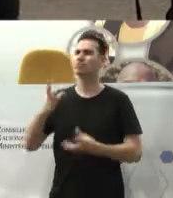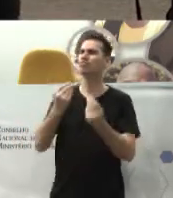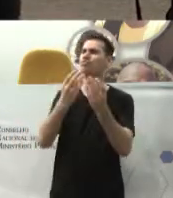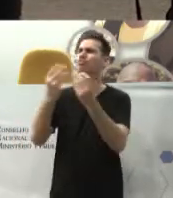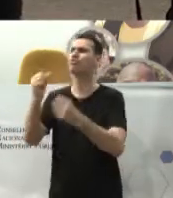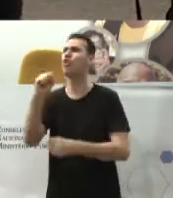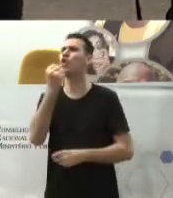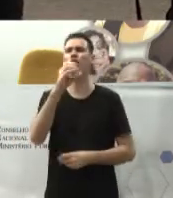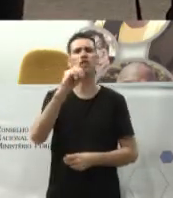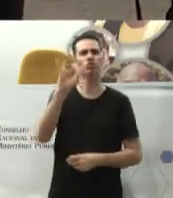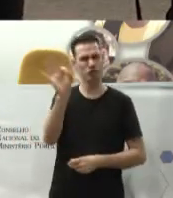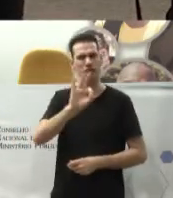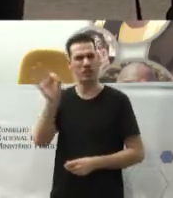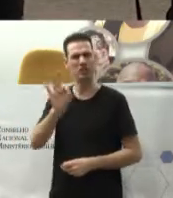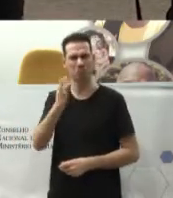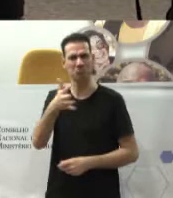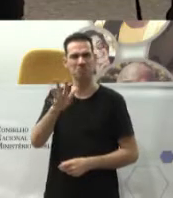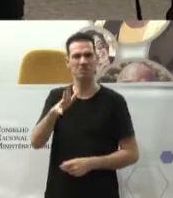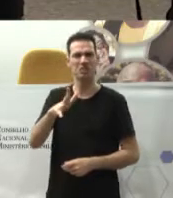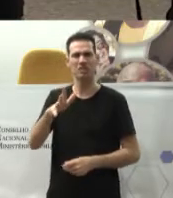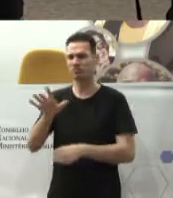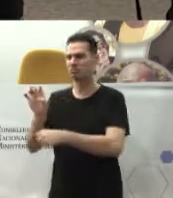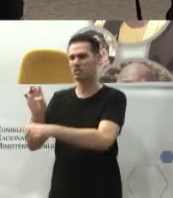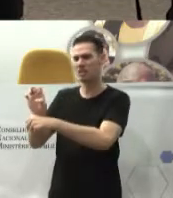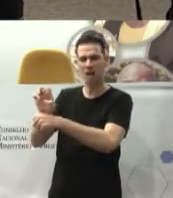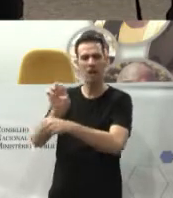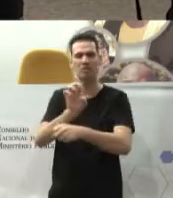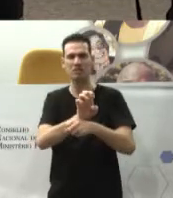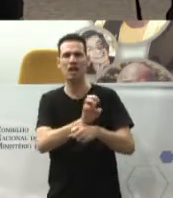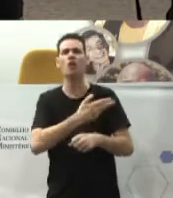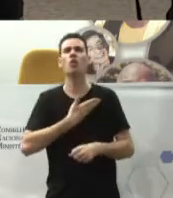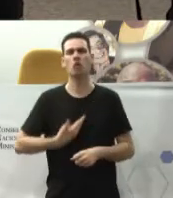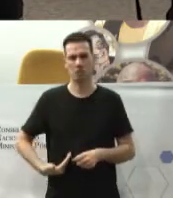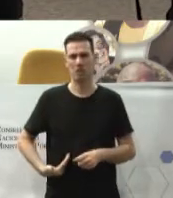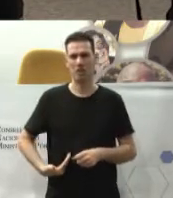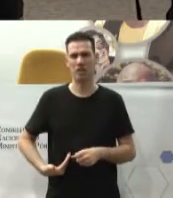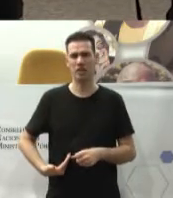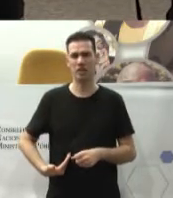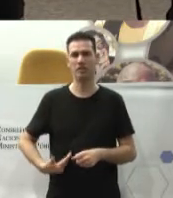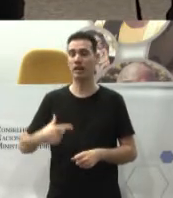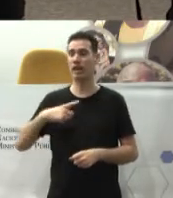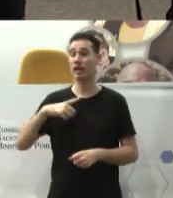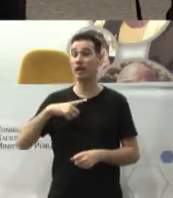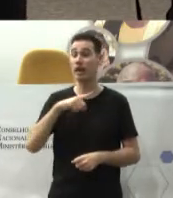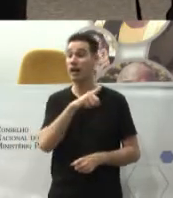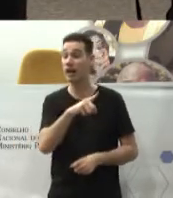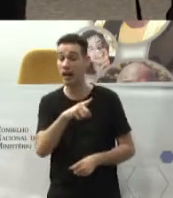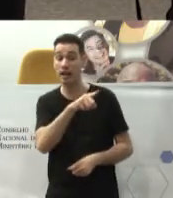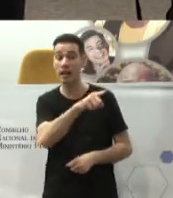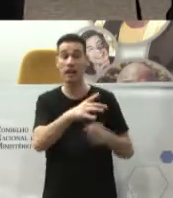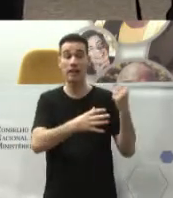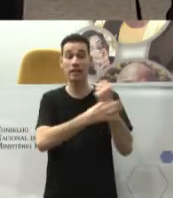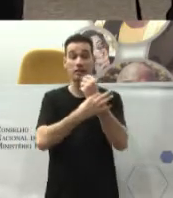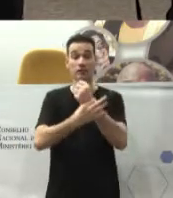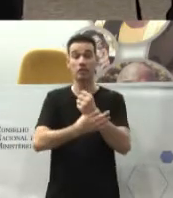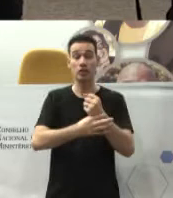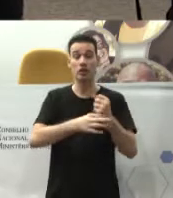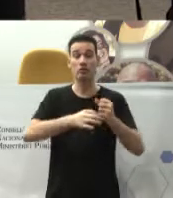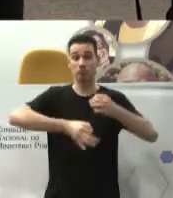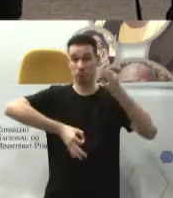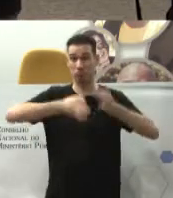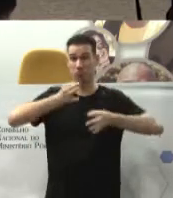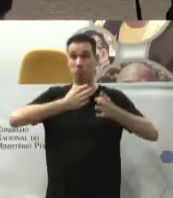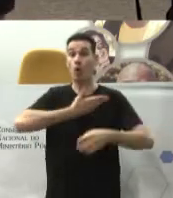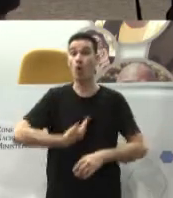demandas no Estado, contra o Estado, elas surgem de uma iniciativa da Defensoria Pública